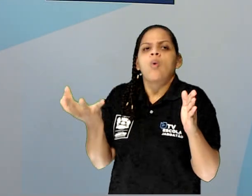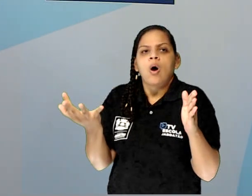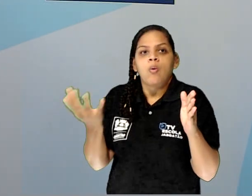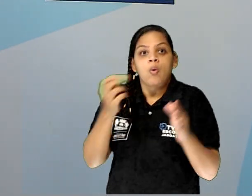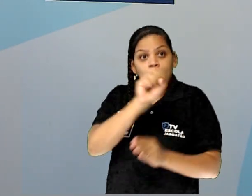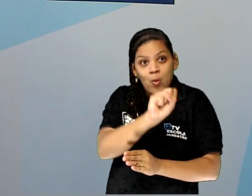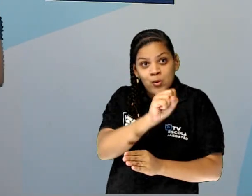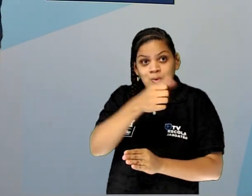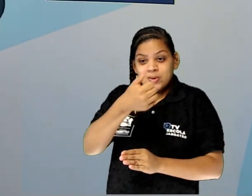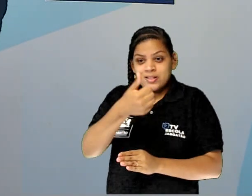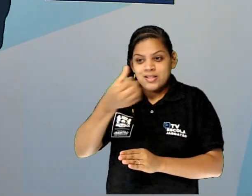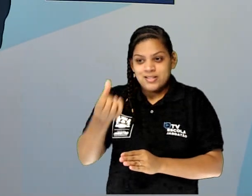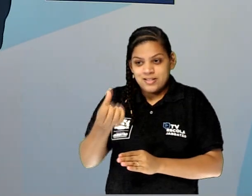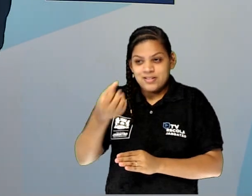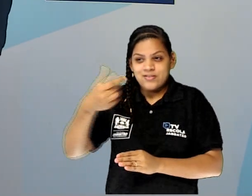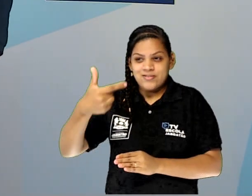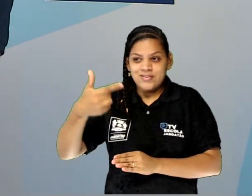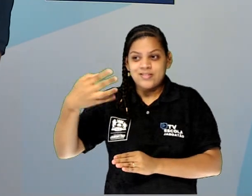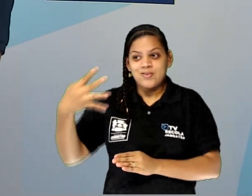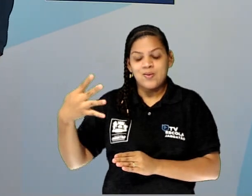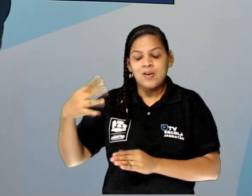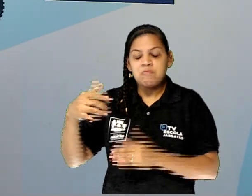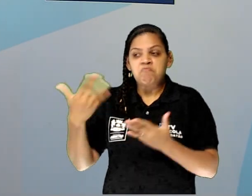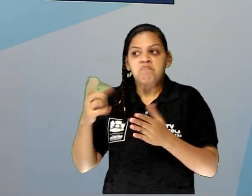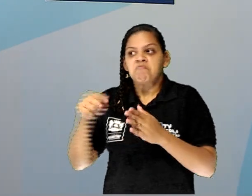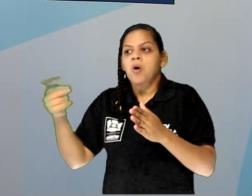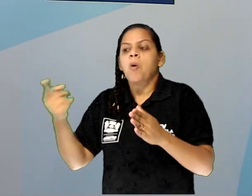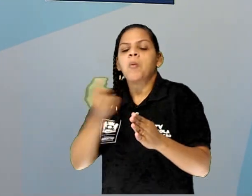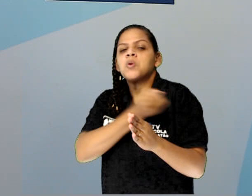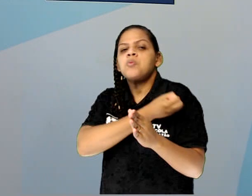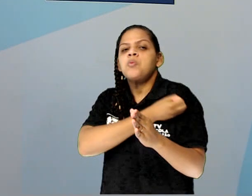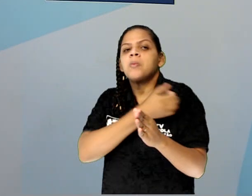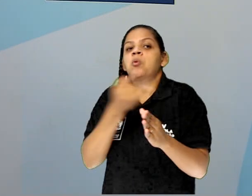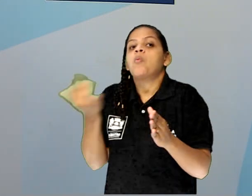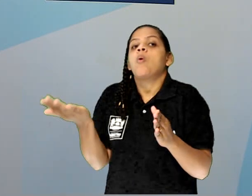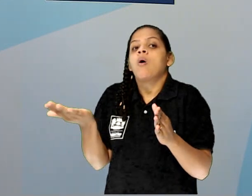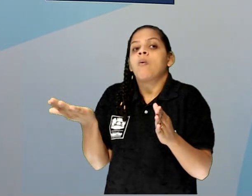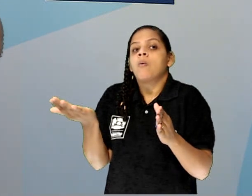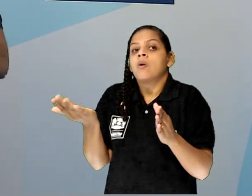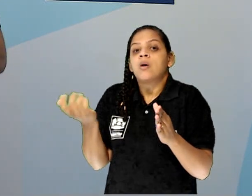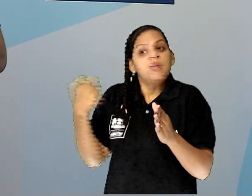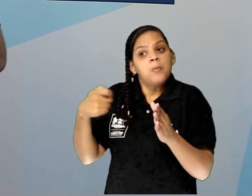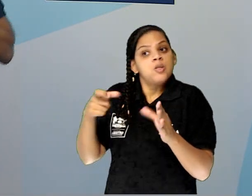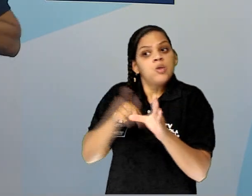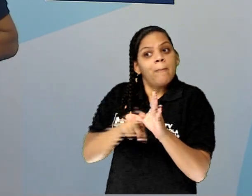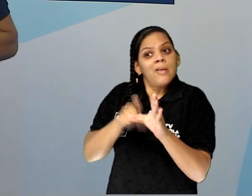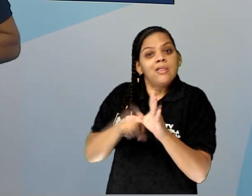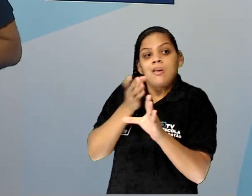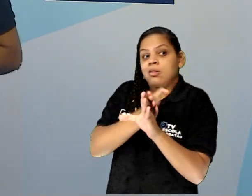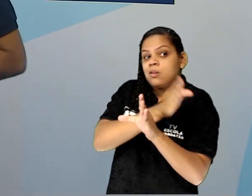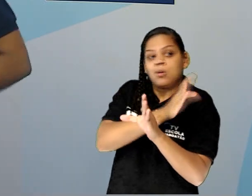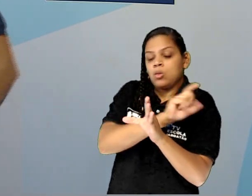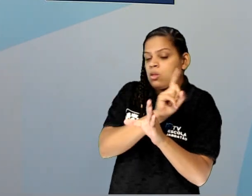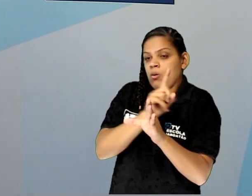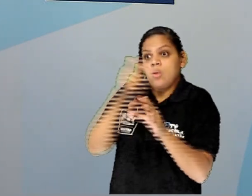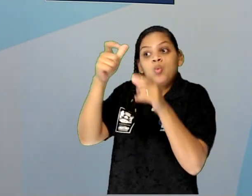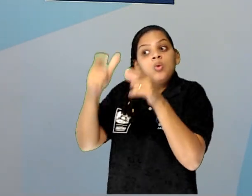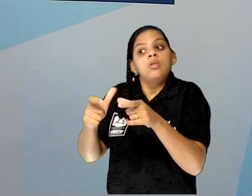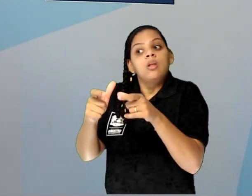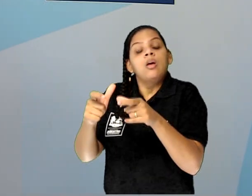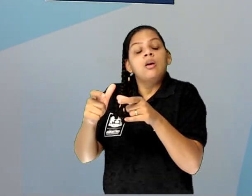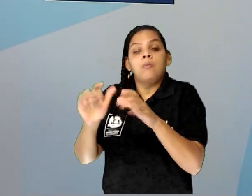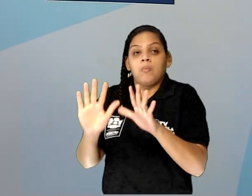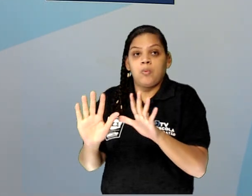24. Qual seria? Não dependo do anterior, provavelmente dependo do meu, né, do termo que eu estou. Então seria o